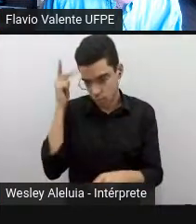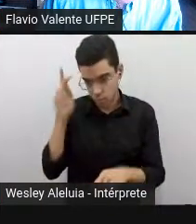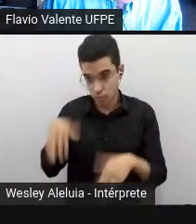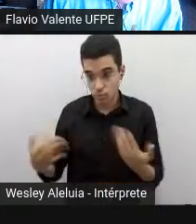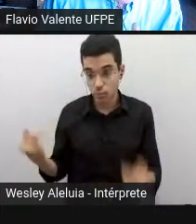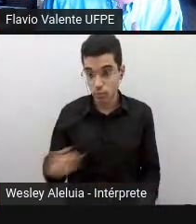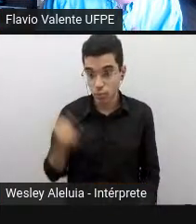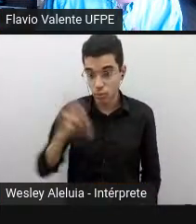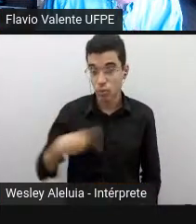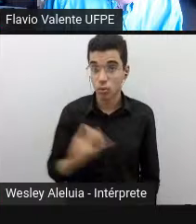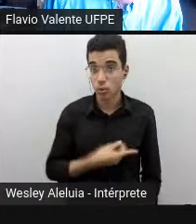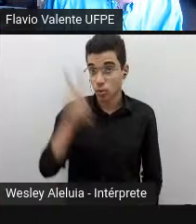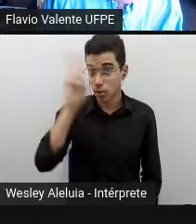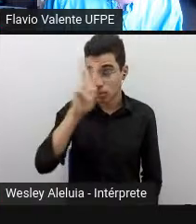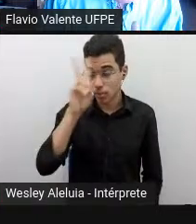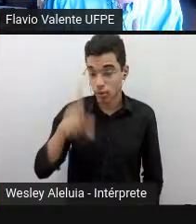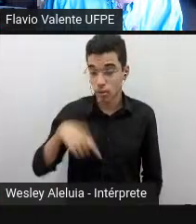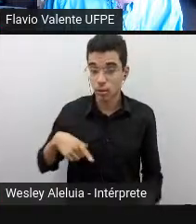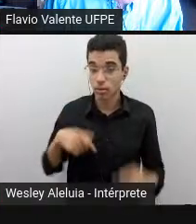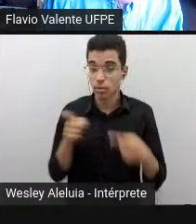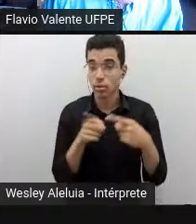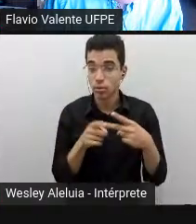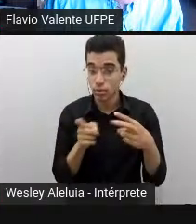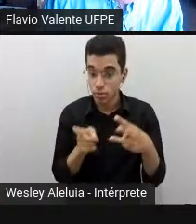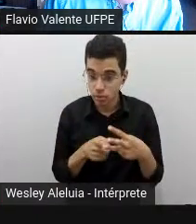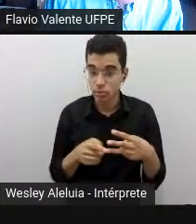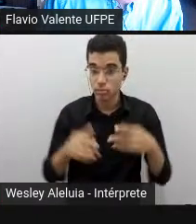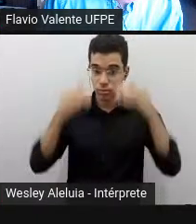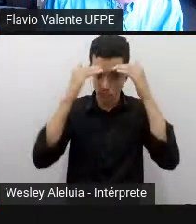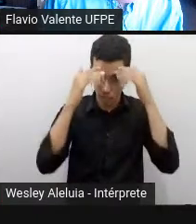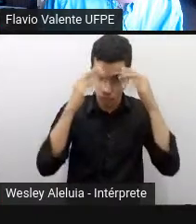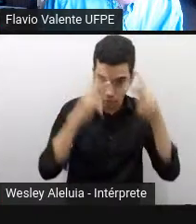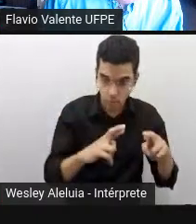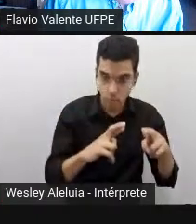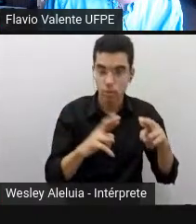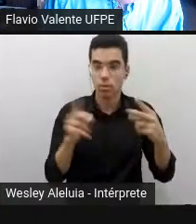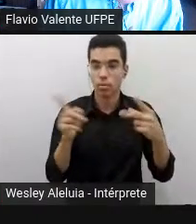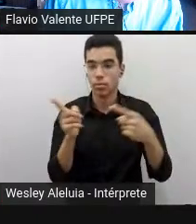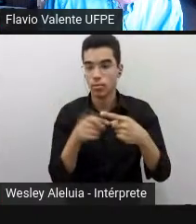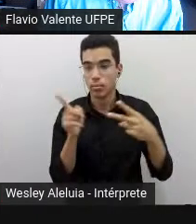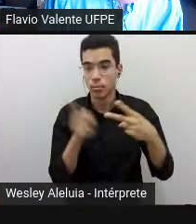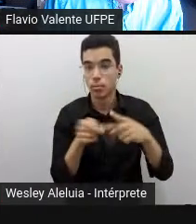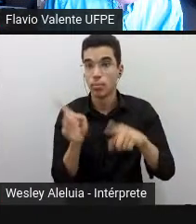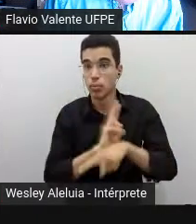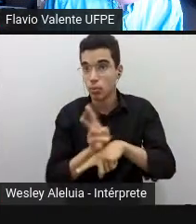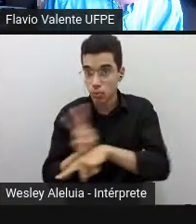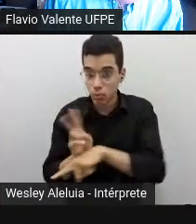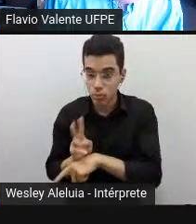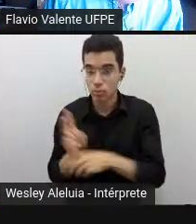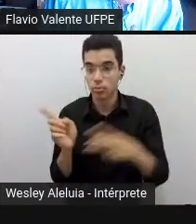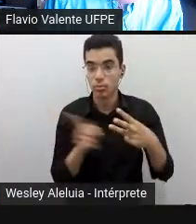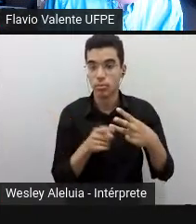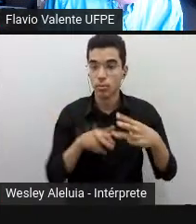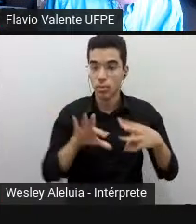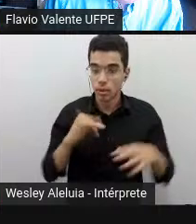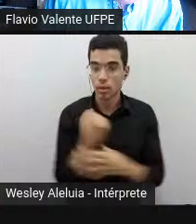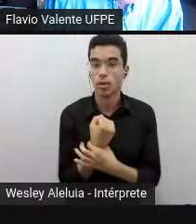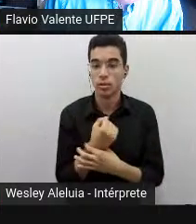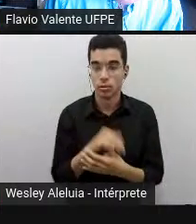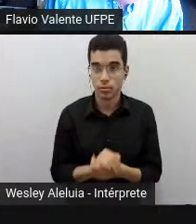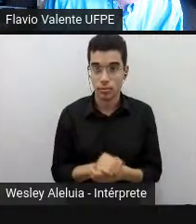então. Respeitar, proteger e garantir. E dentro do garantir, os três,